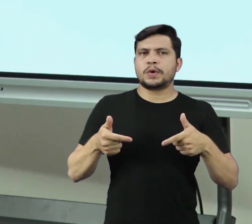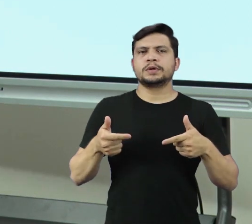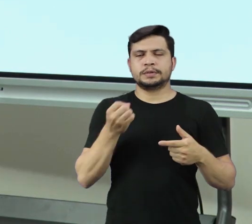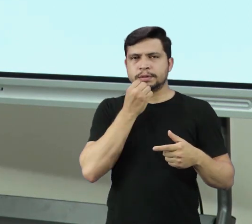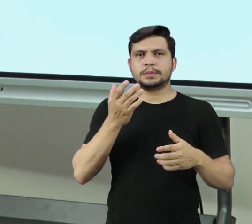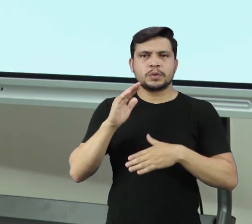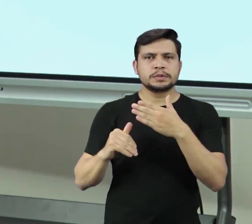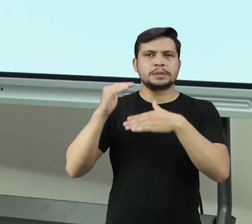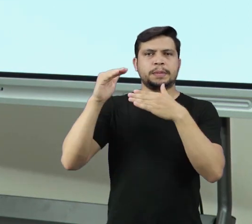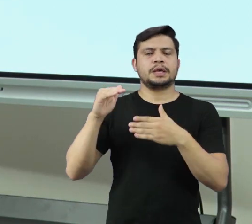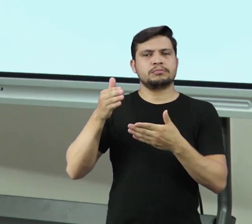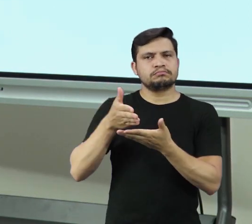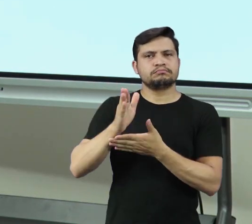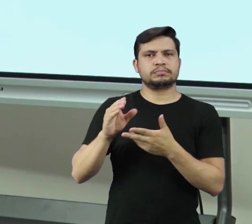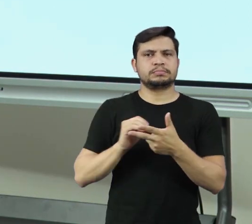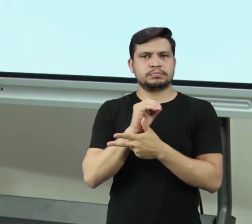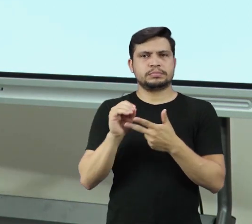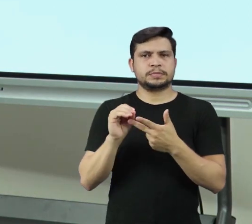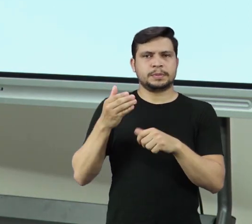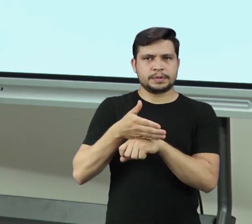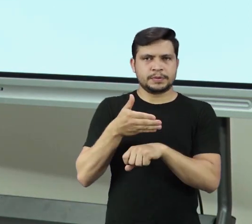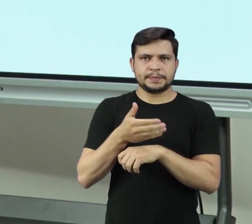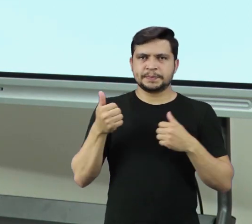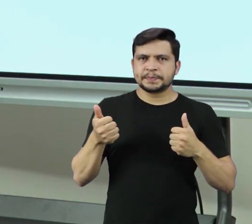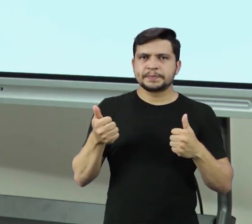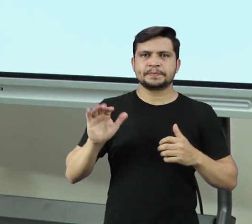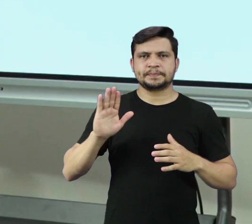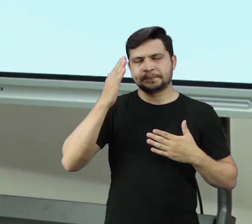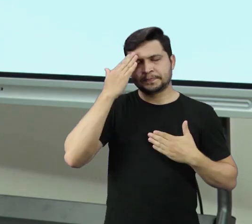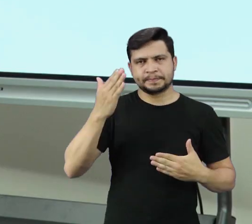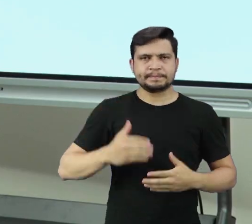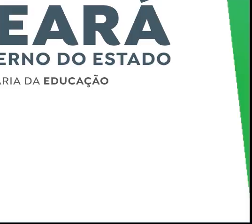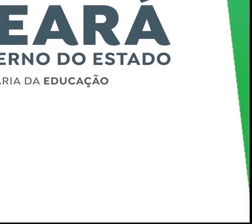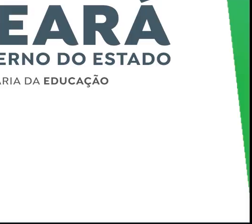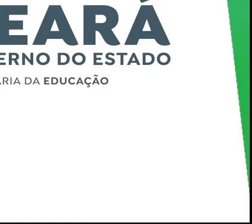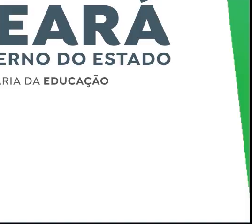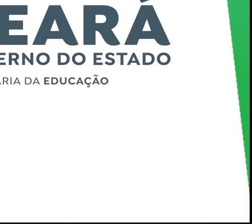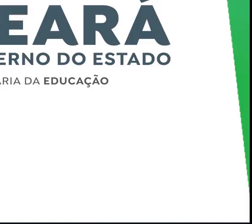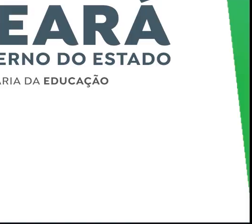um excelente desempenho na participação de vocês no vestibular. Muito obrigado.